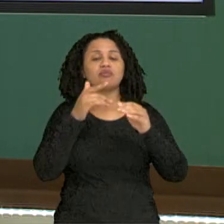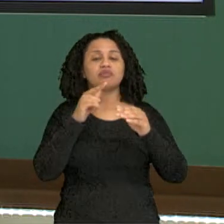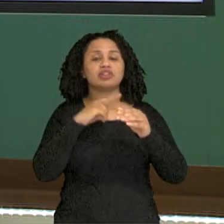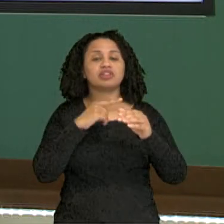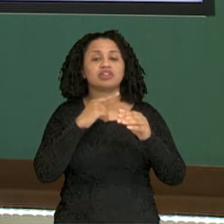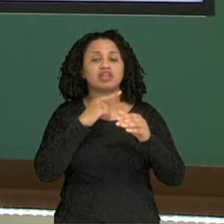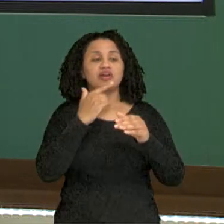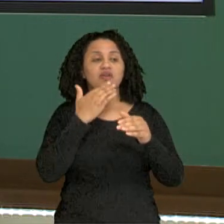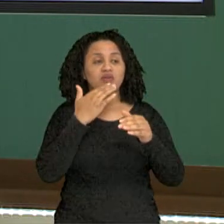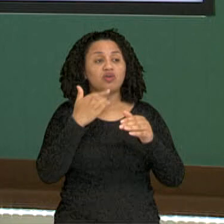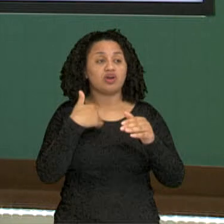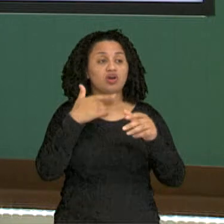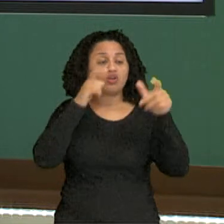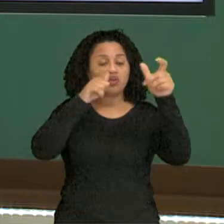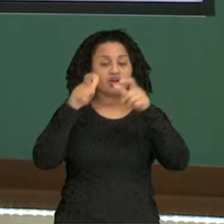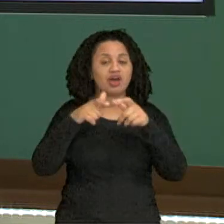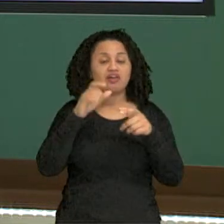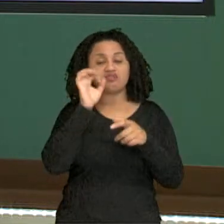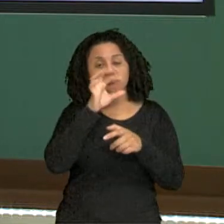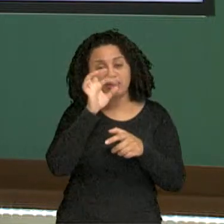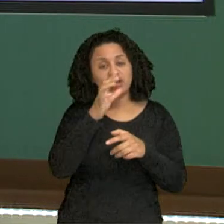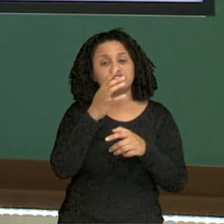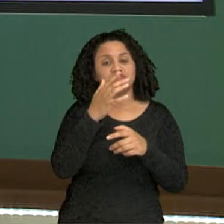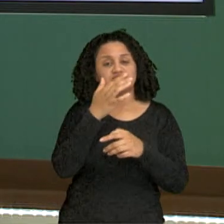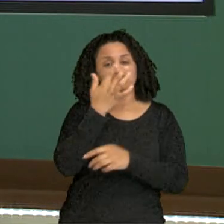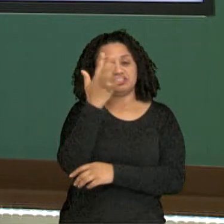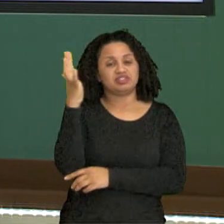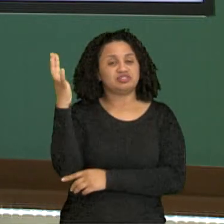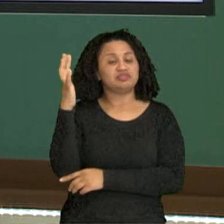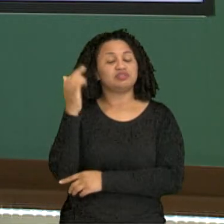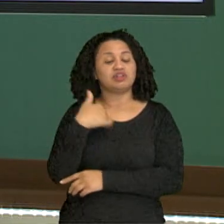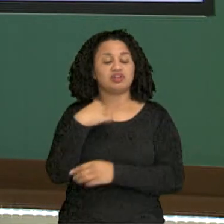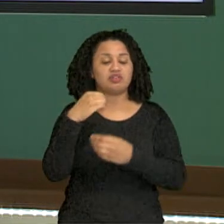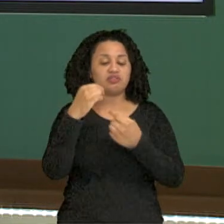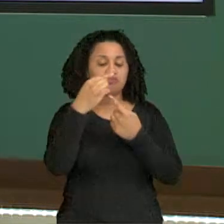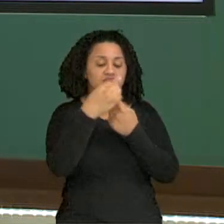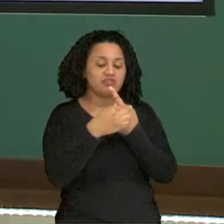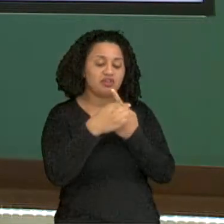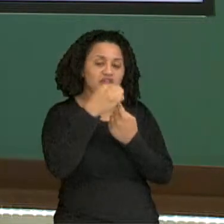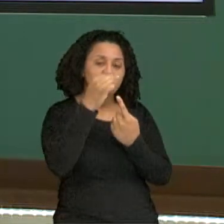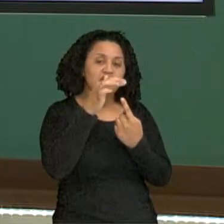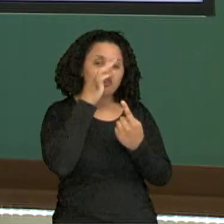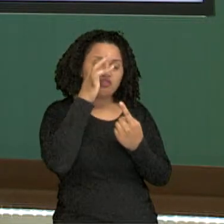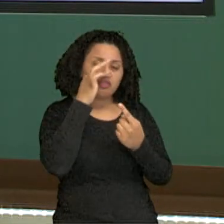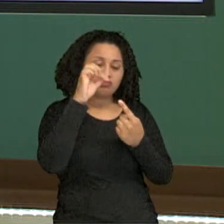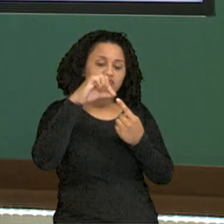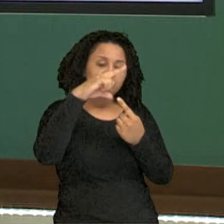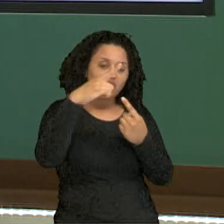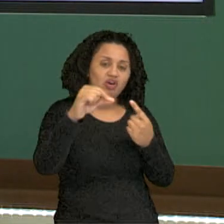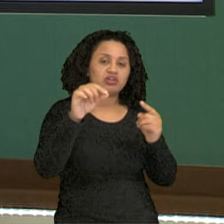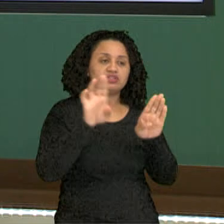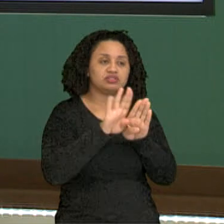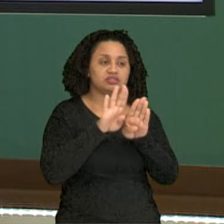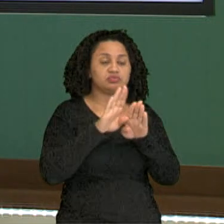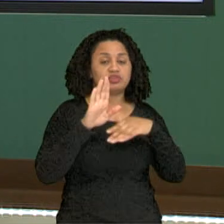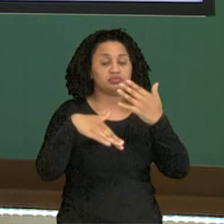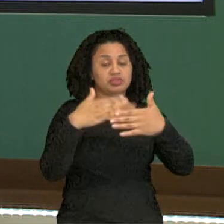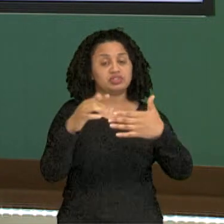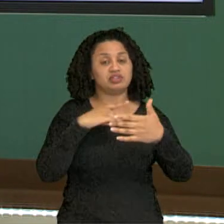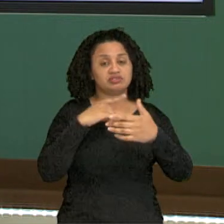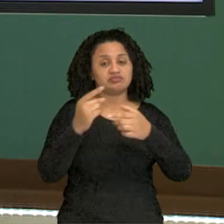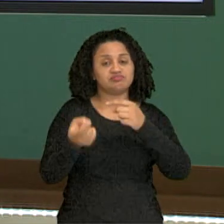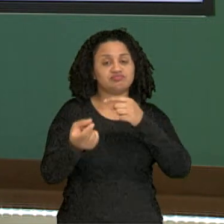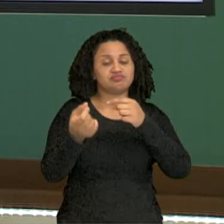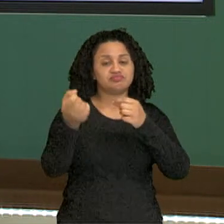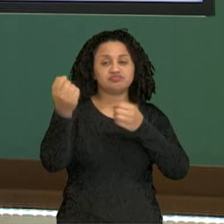regiões verdes da planta, folhas e caules, e está associada com o processo de fotossíntese. Observem essa imagem da